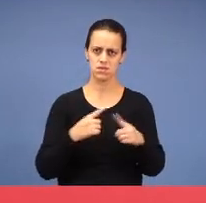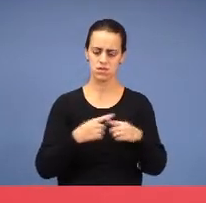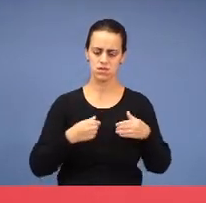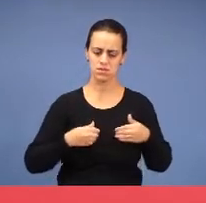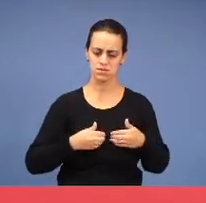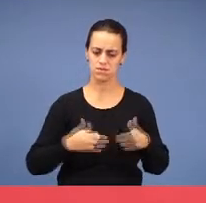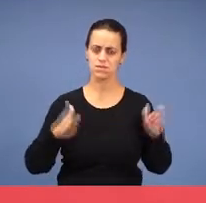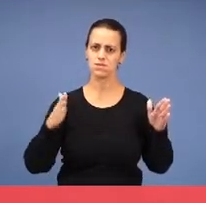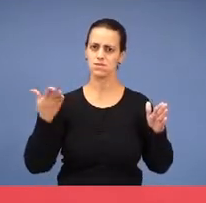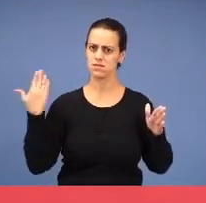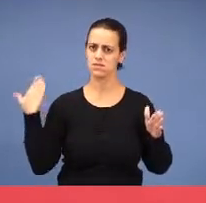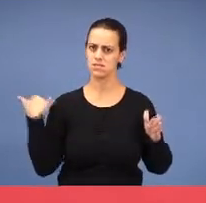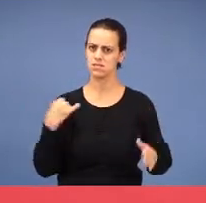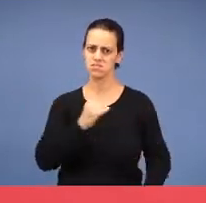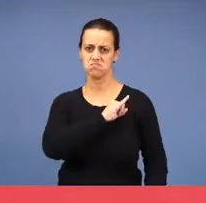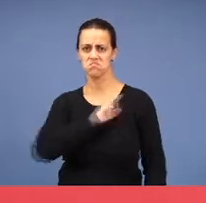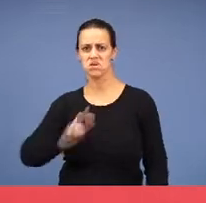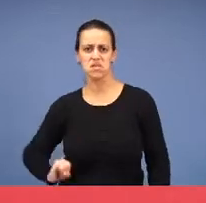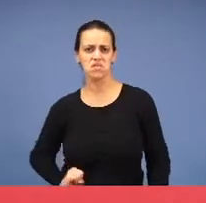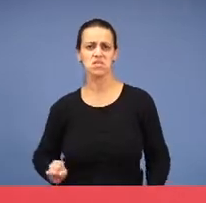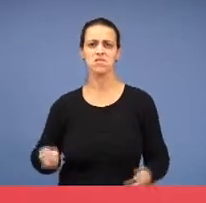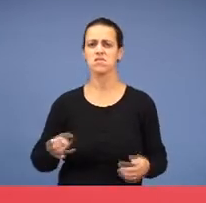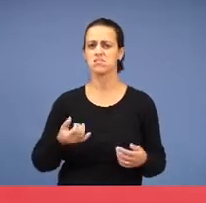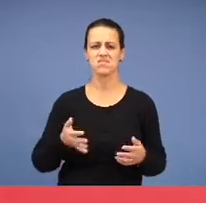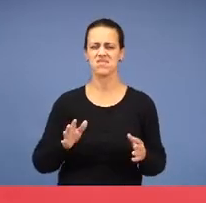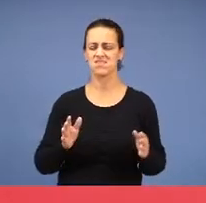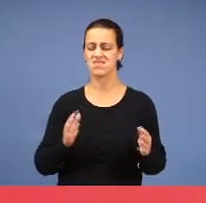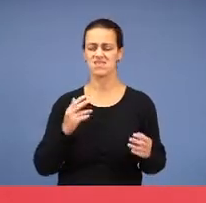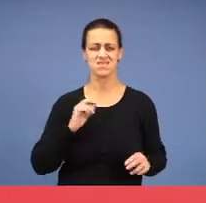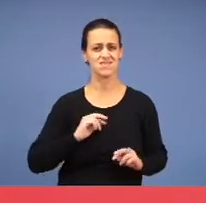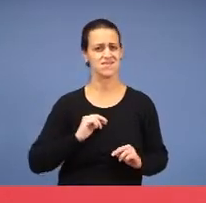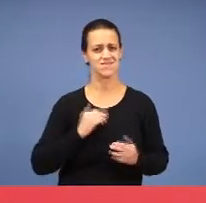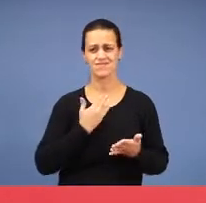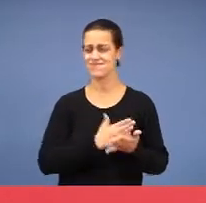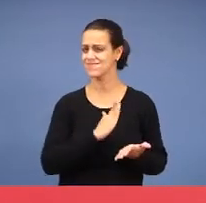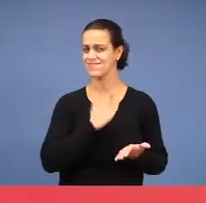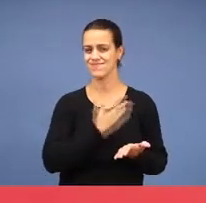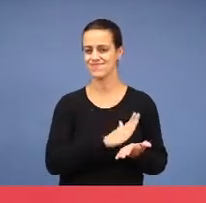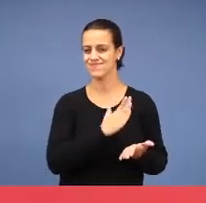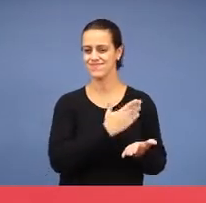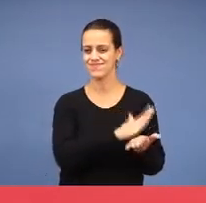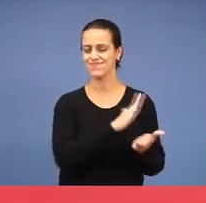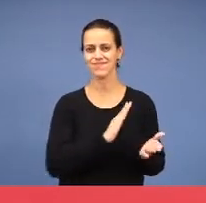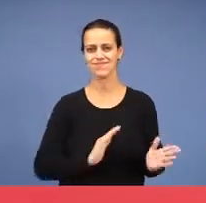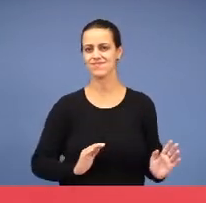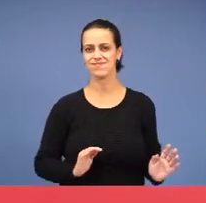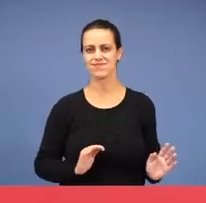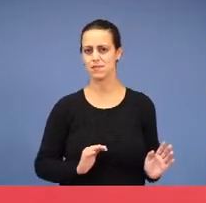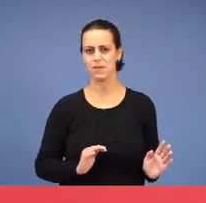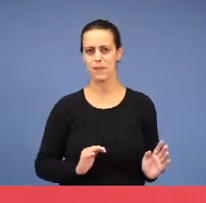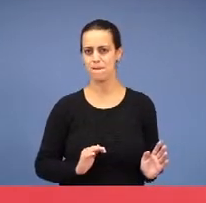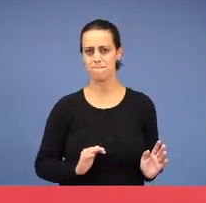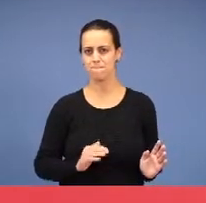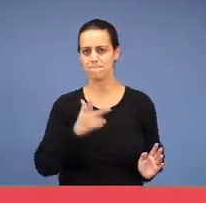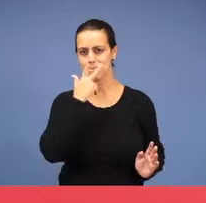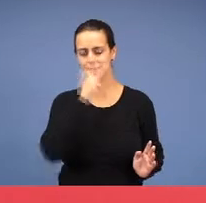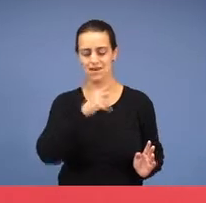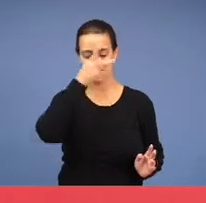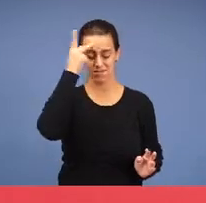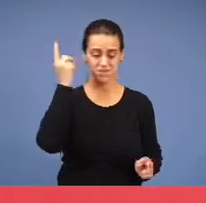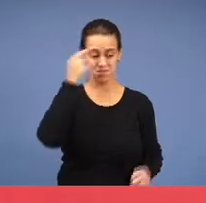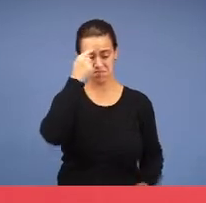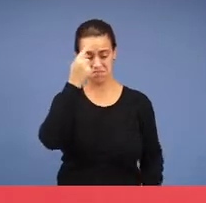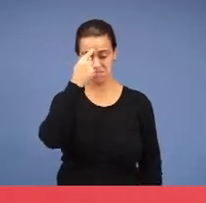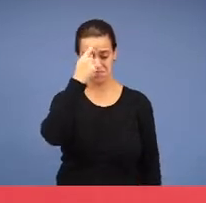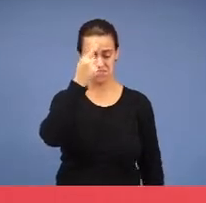o imperador fulano, não sei o quê, que não tem nada a ver, nada, nada. É uma acomodação de ideias, de